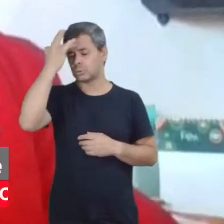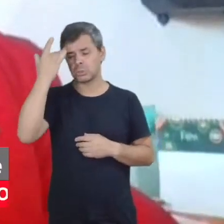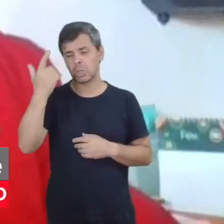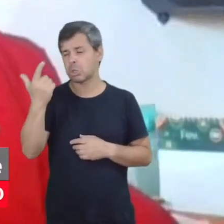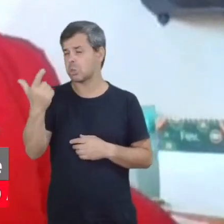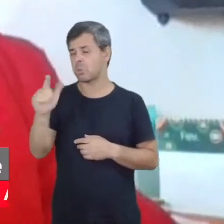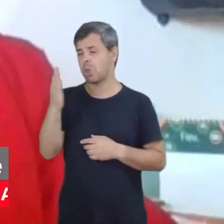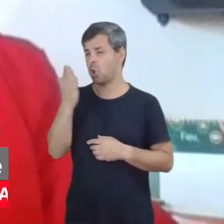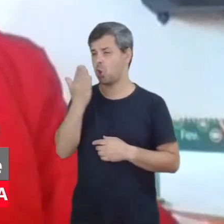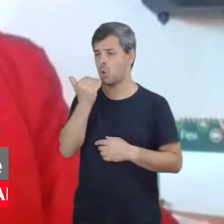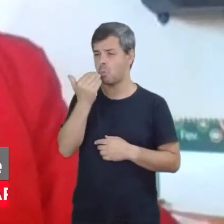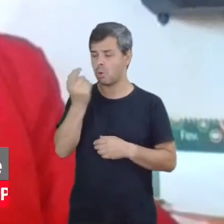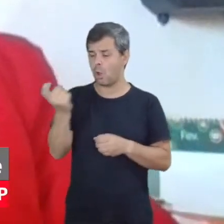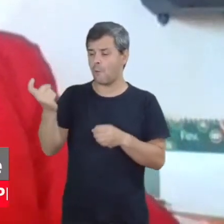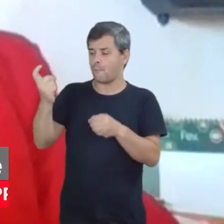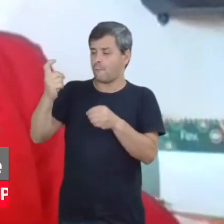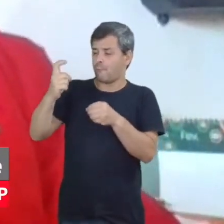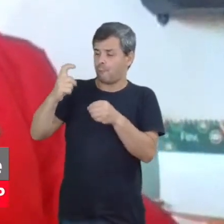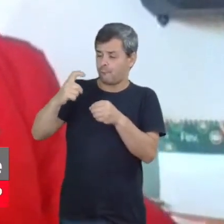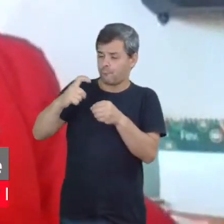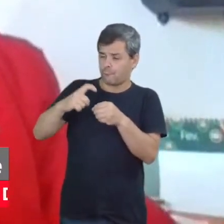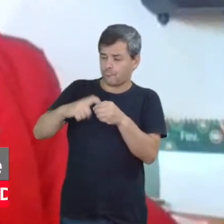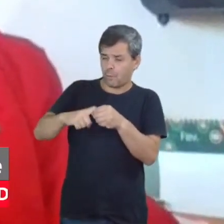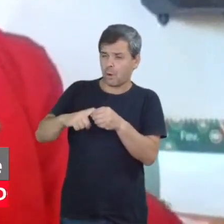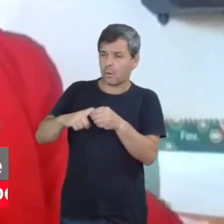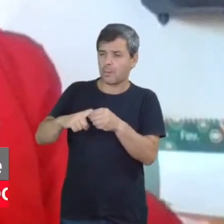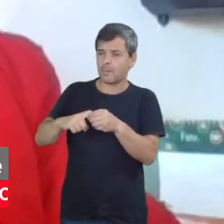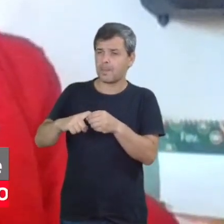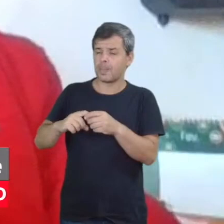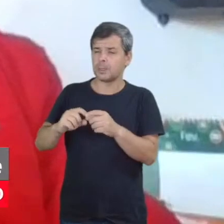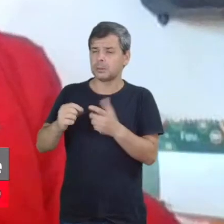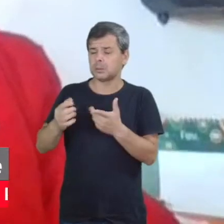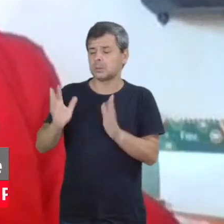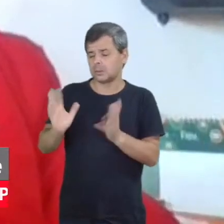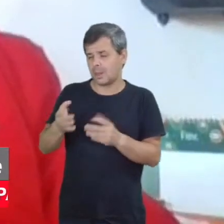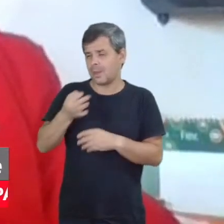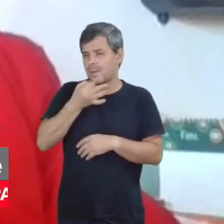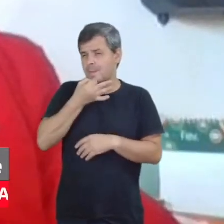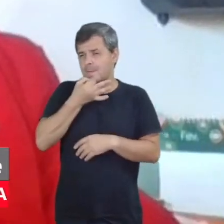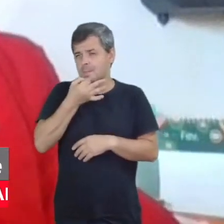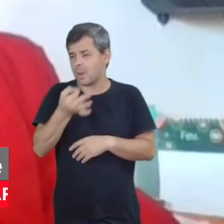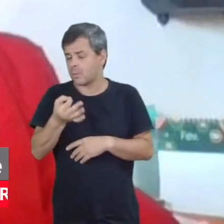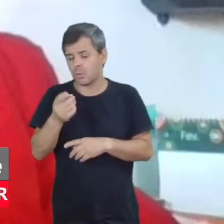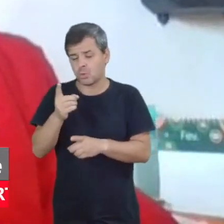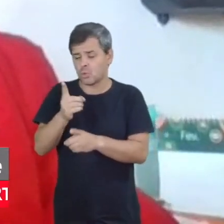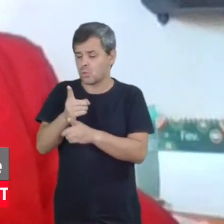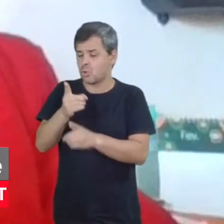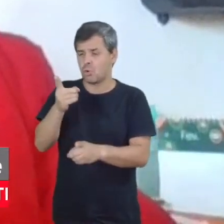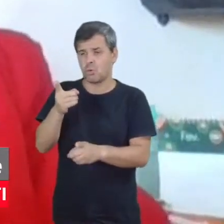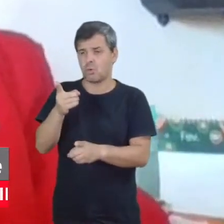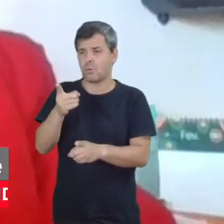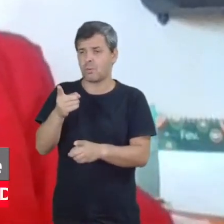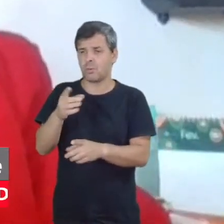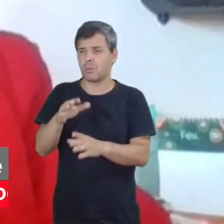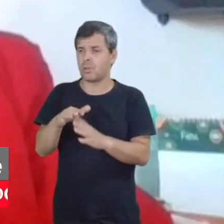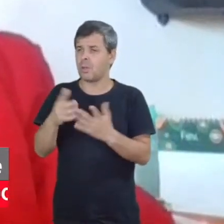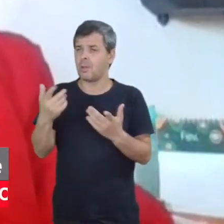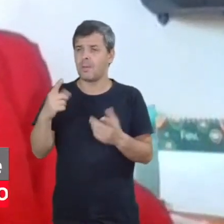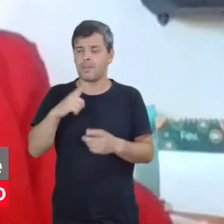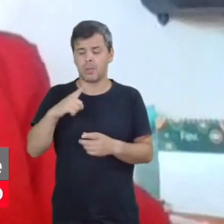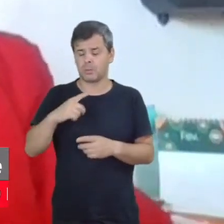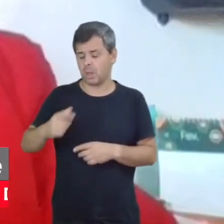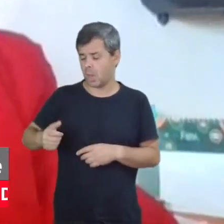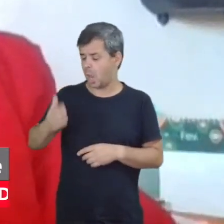que comer, agora retornando, que essa fase que eu comentei, elas chegam e não têm o que encontrar, não tem comida, não adianta nem ter uma